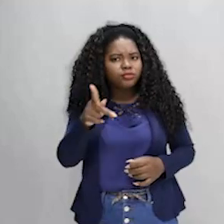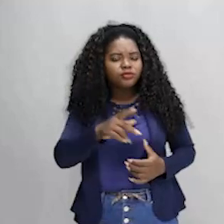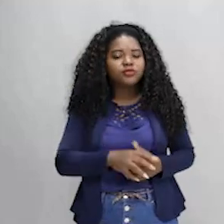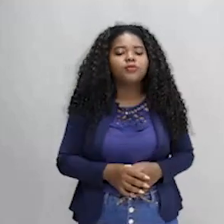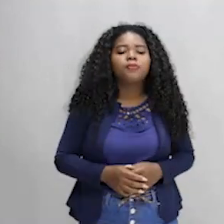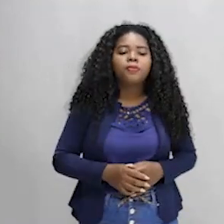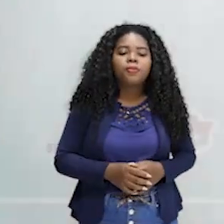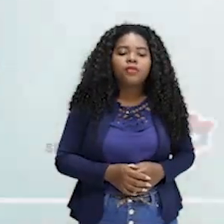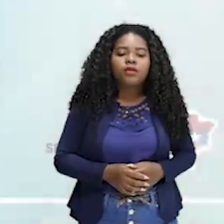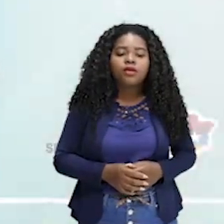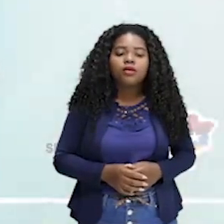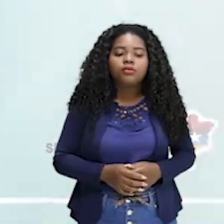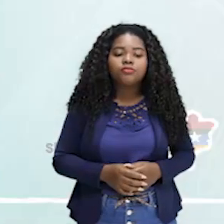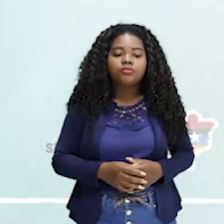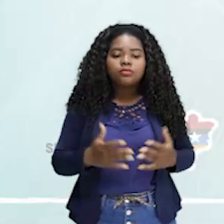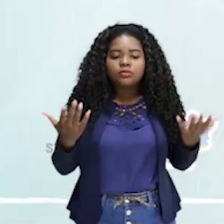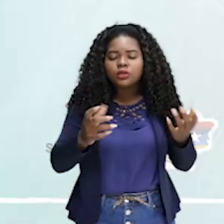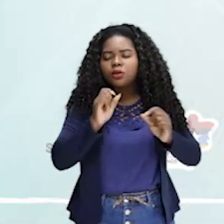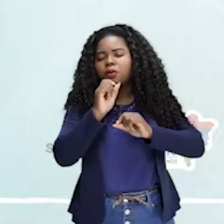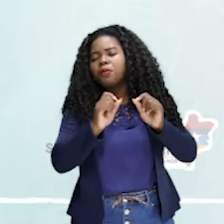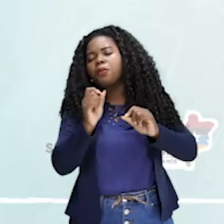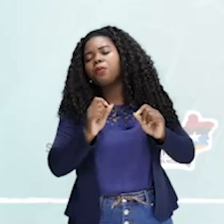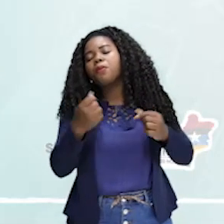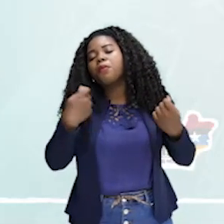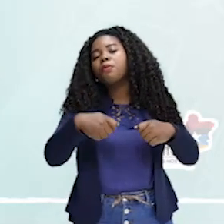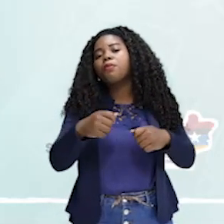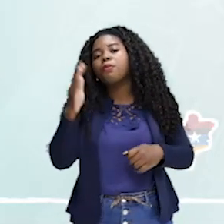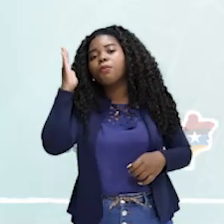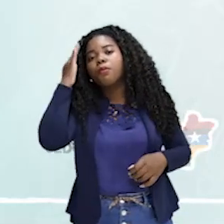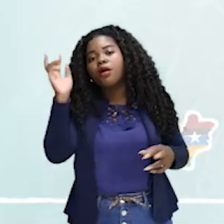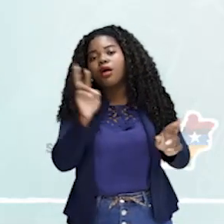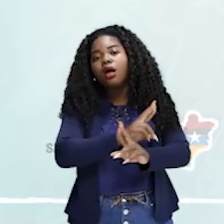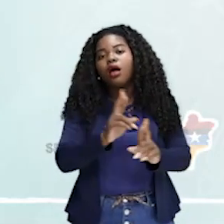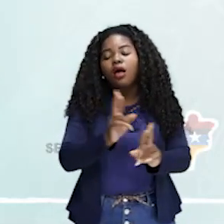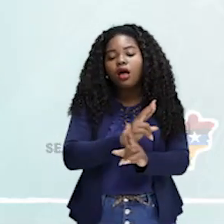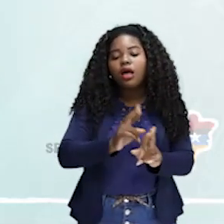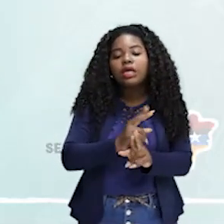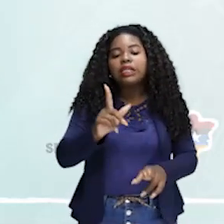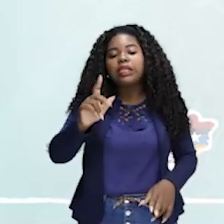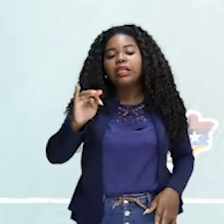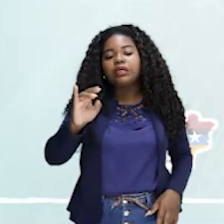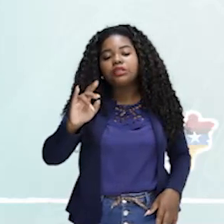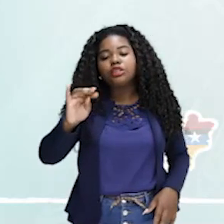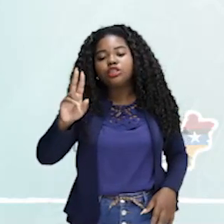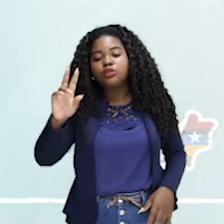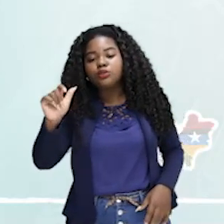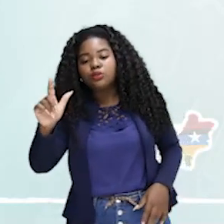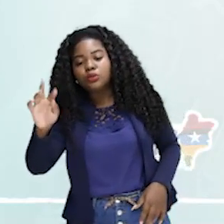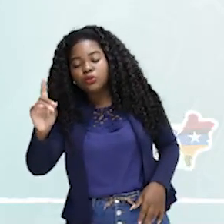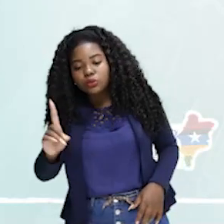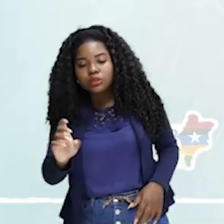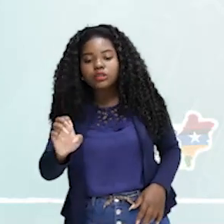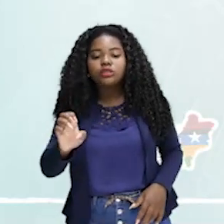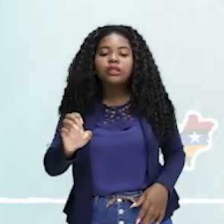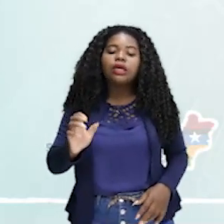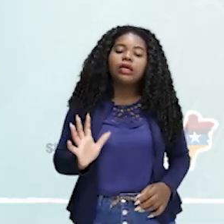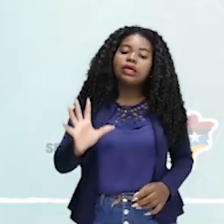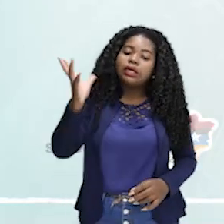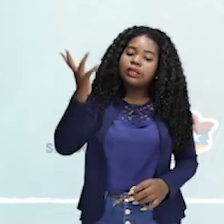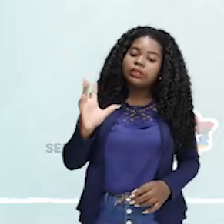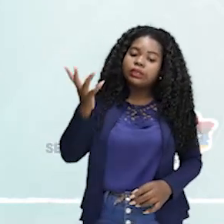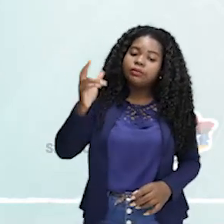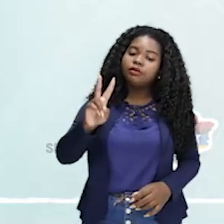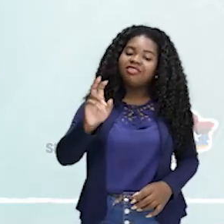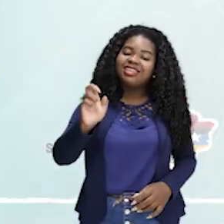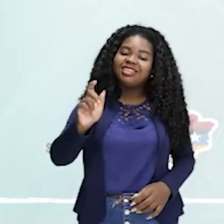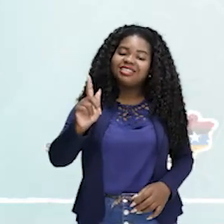ó. Vamos só sintetizar isso aqui. O que tu precisa entender desta relação entre latitude, clima e vegetação? Nas regiões